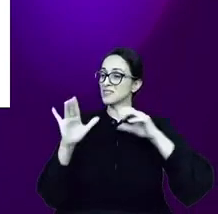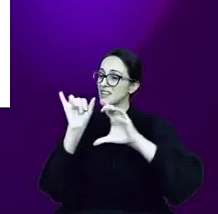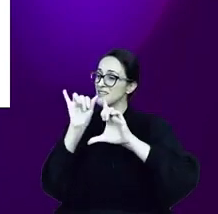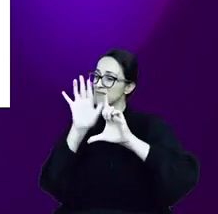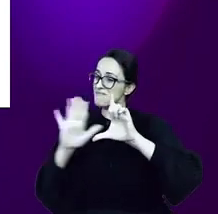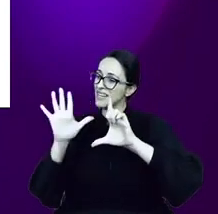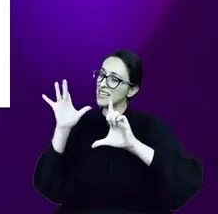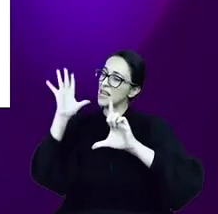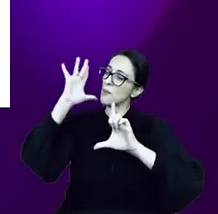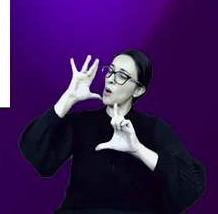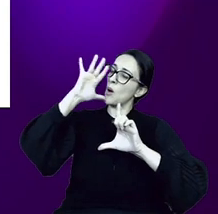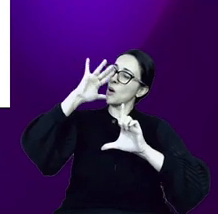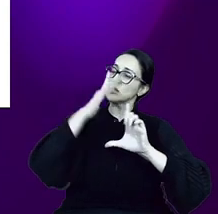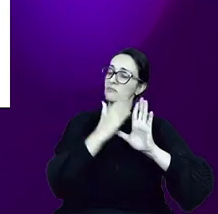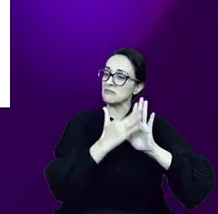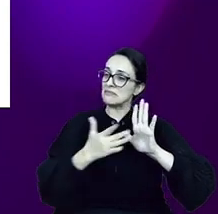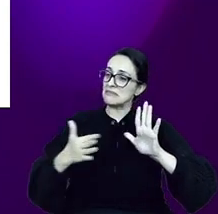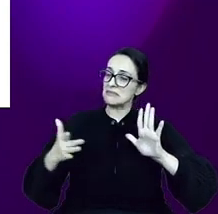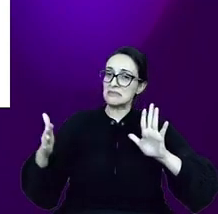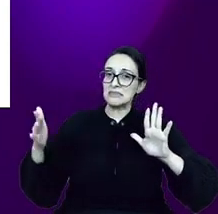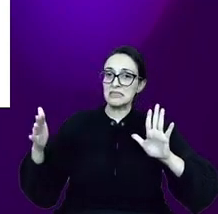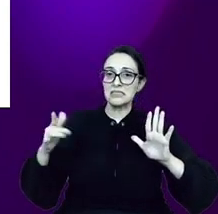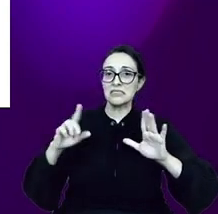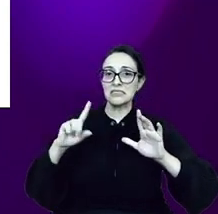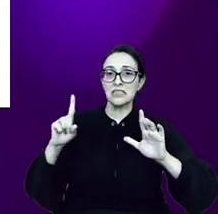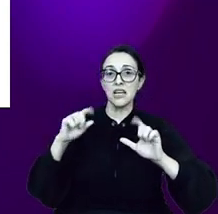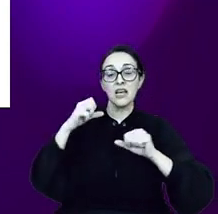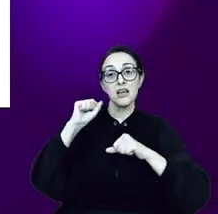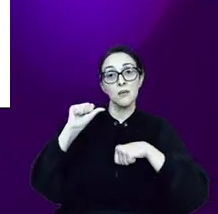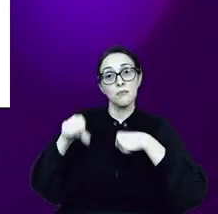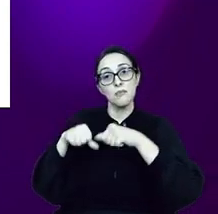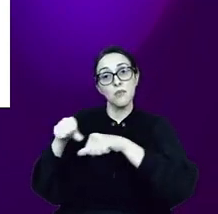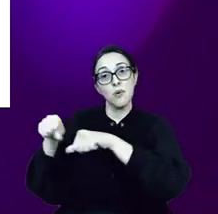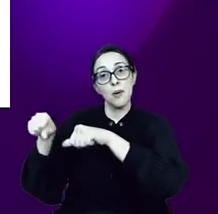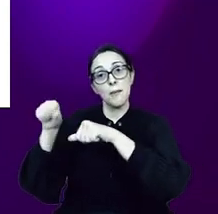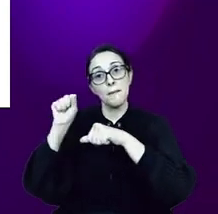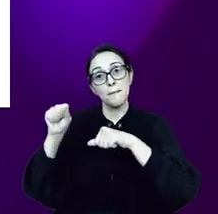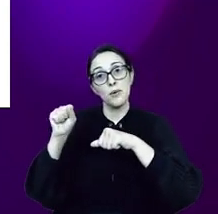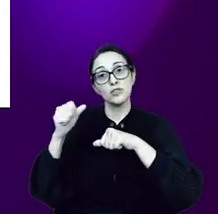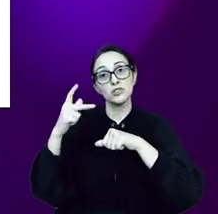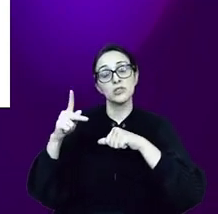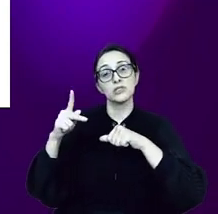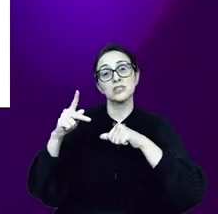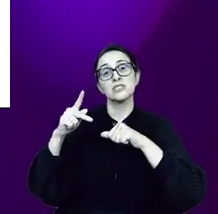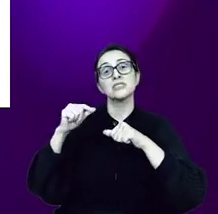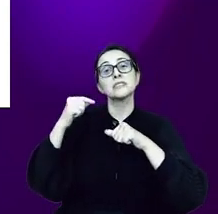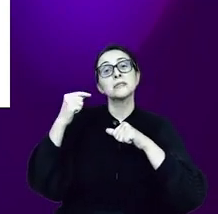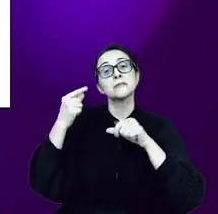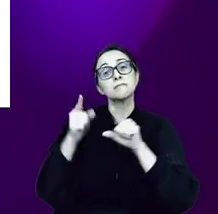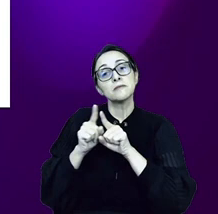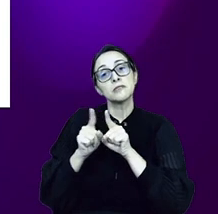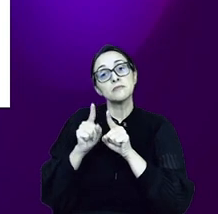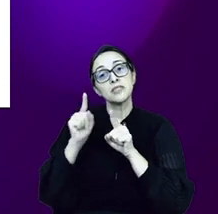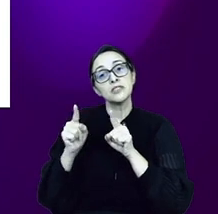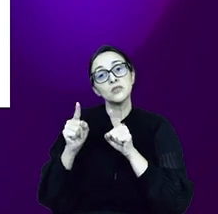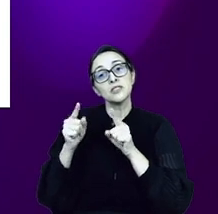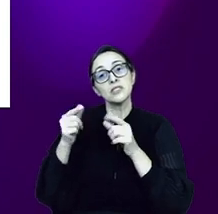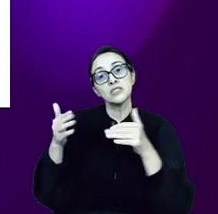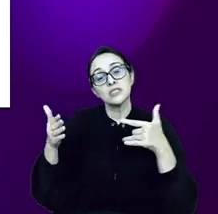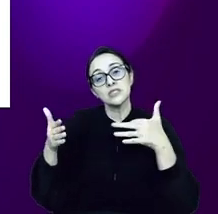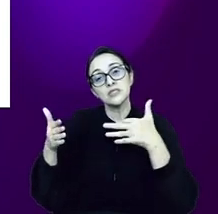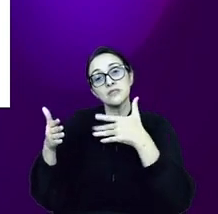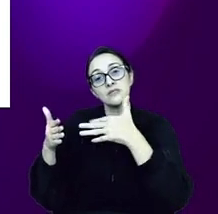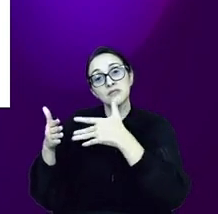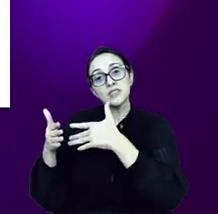tardio dos pacientes, particularmente uma correlação interessante entre essas alterações de coeficiente de magnetização e os desfechos de